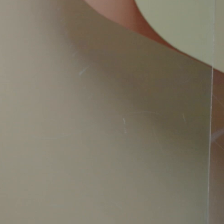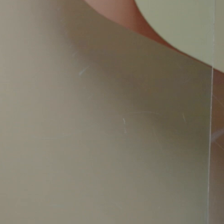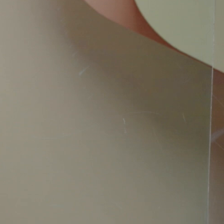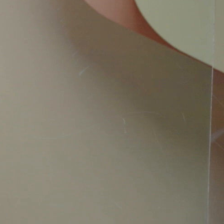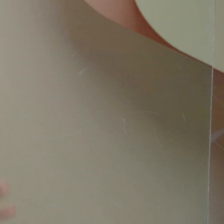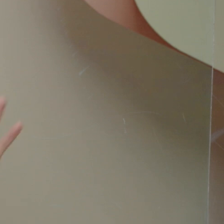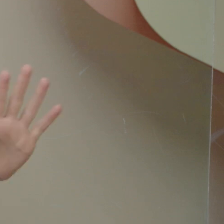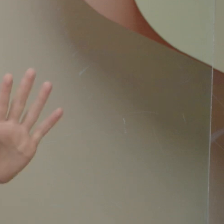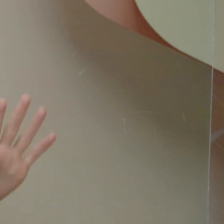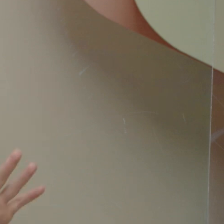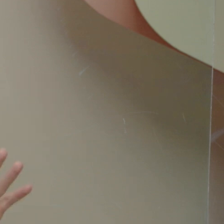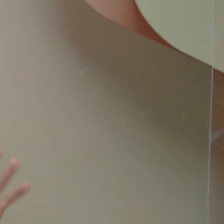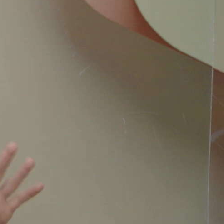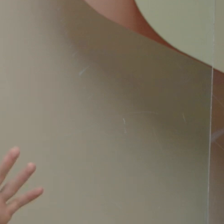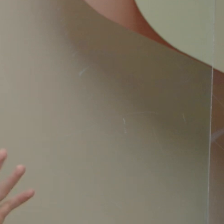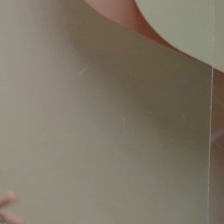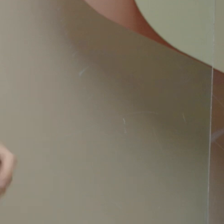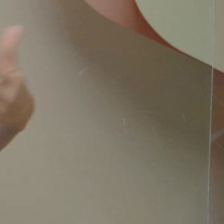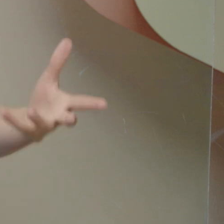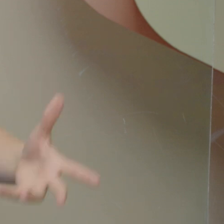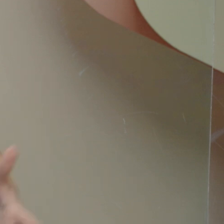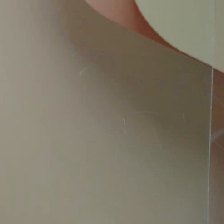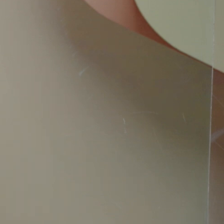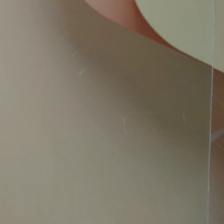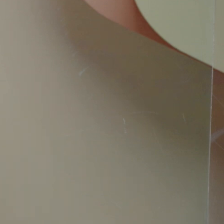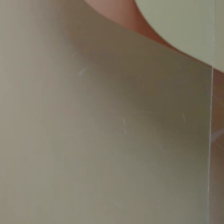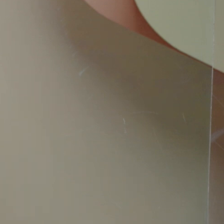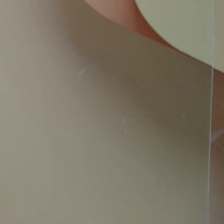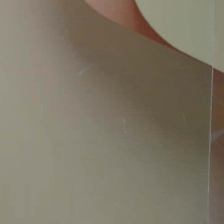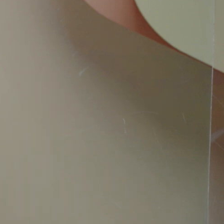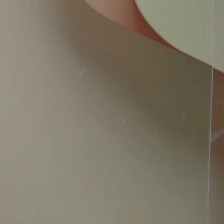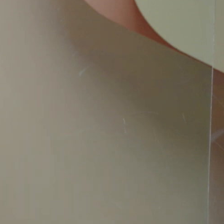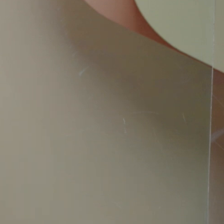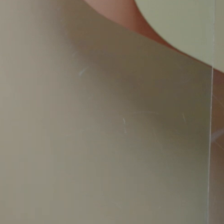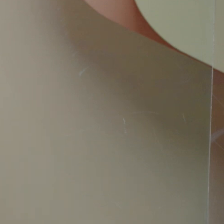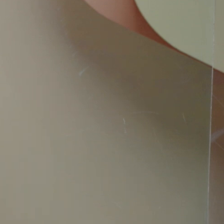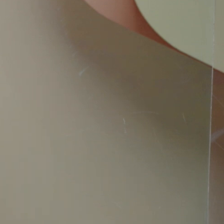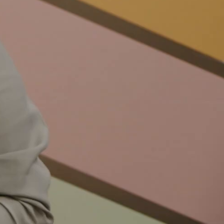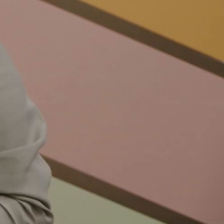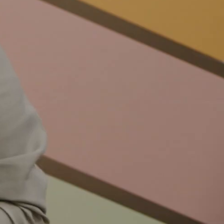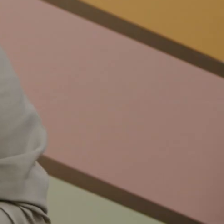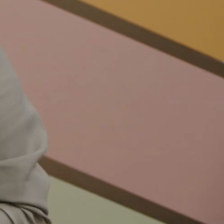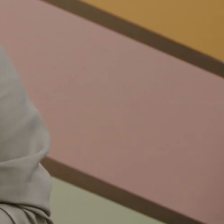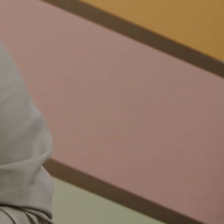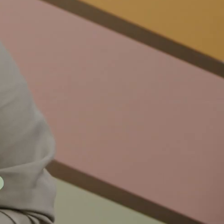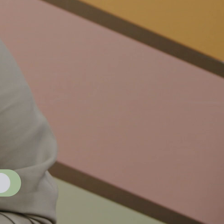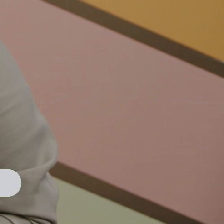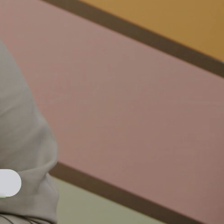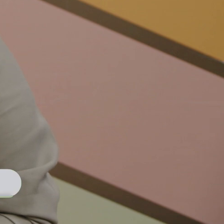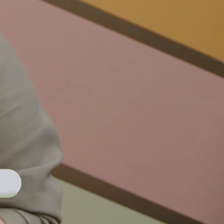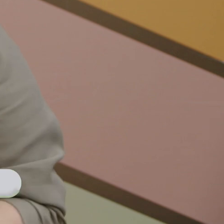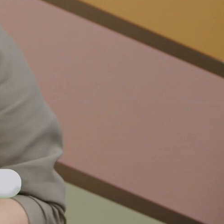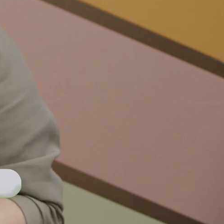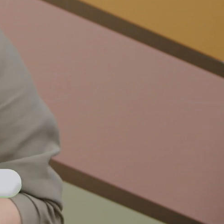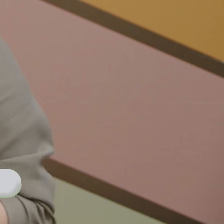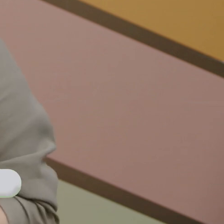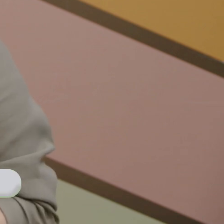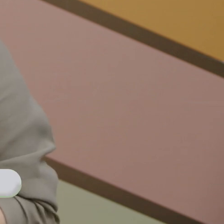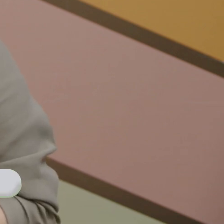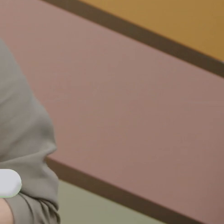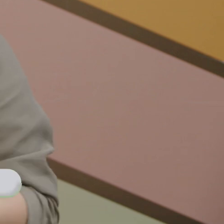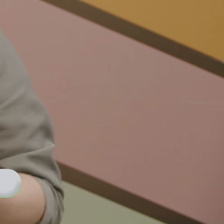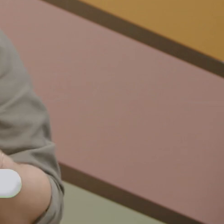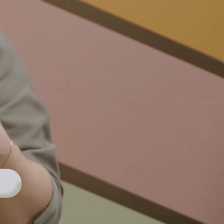ali muito legal. Uhum. Essas seriam dicas de ouro, assim? Sim, dicas que eu percebo que funcionam muito. A questão